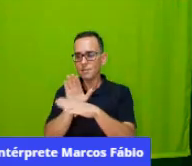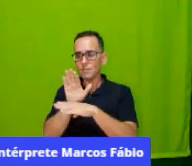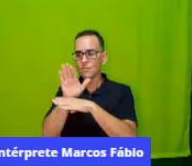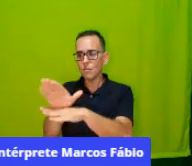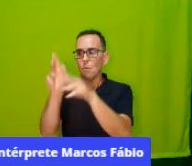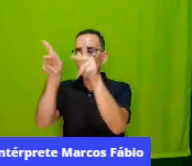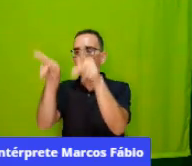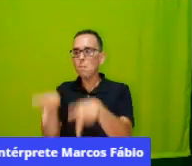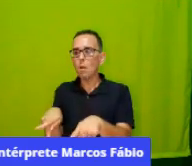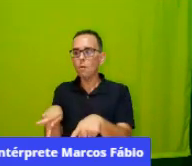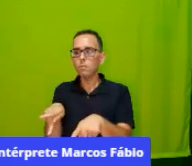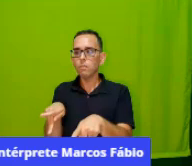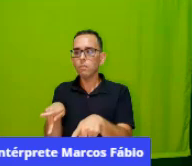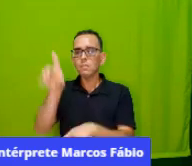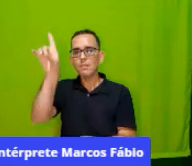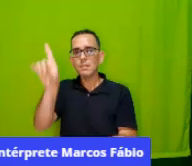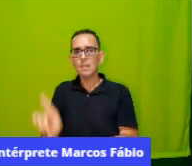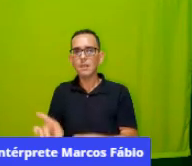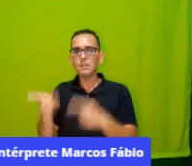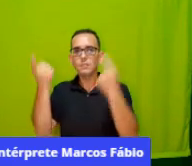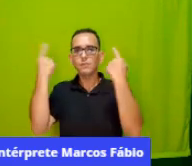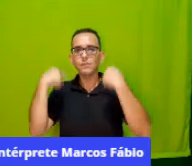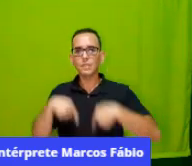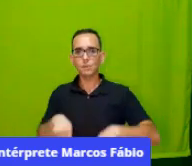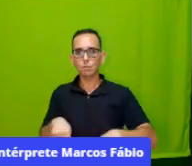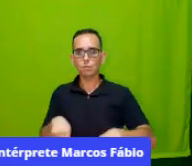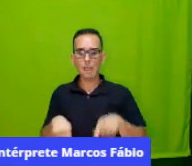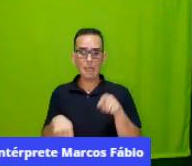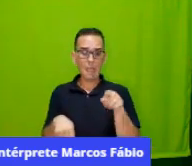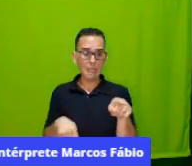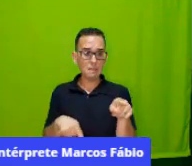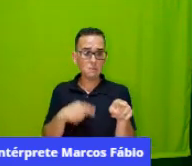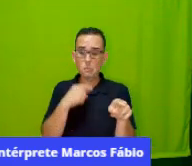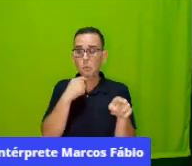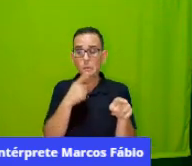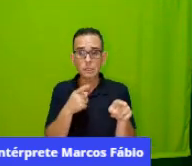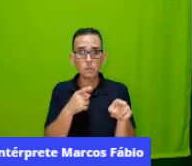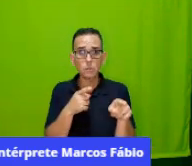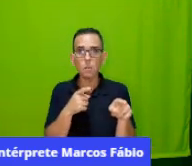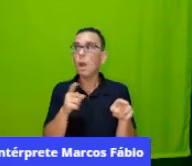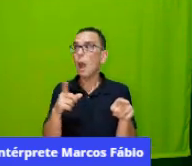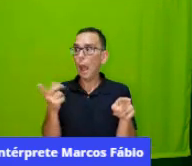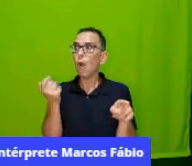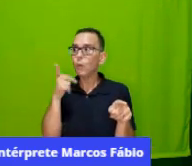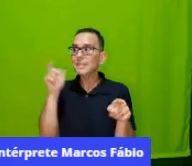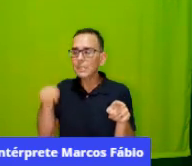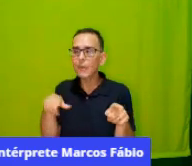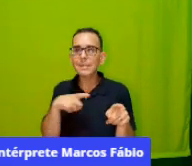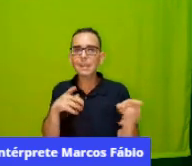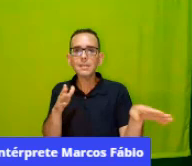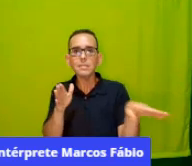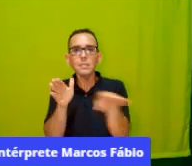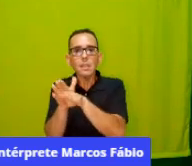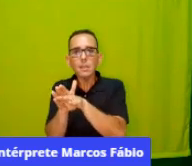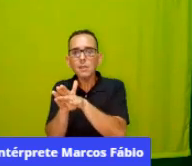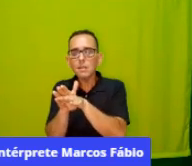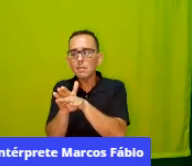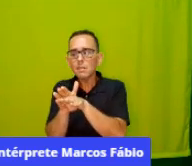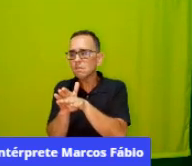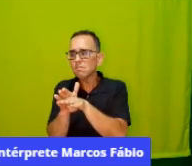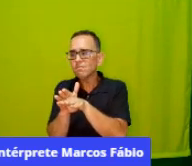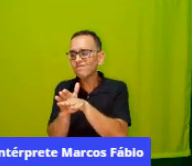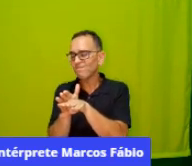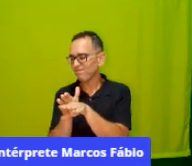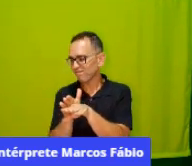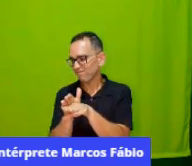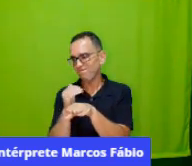Existem tipos diferentes para atender o público com deficiência física. Então, esse aqui não atendeu, meu aluno